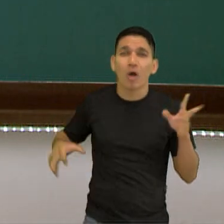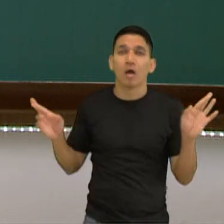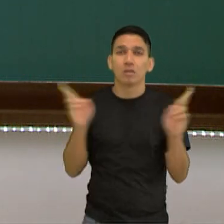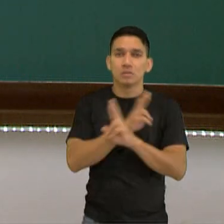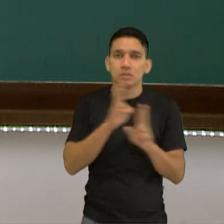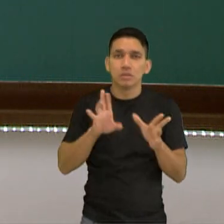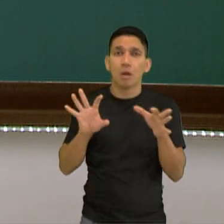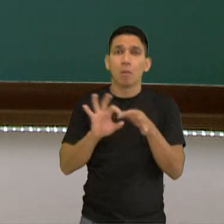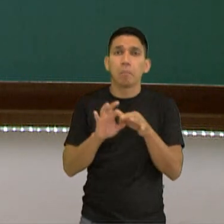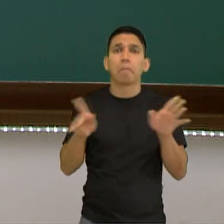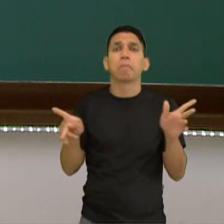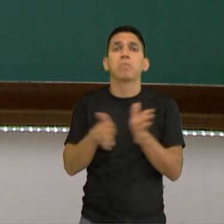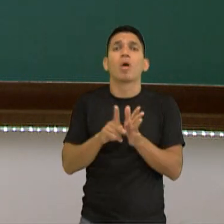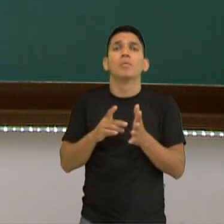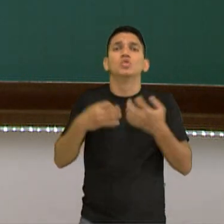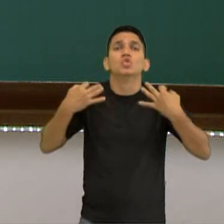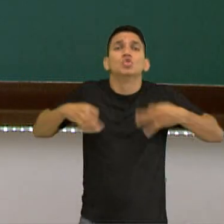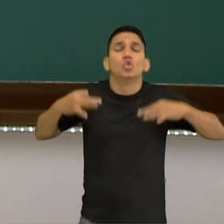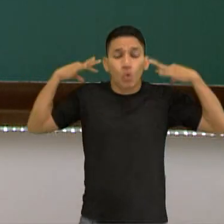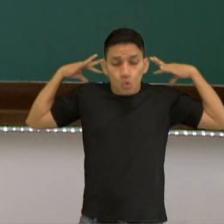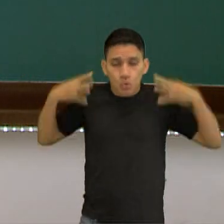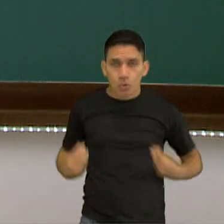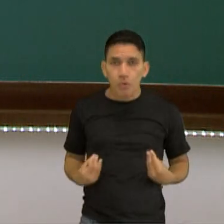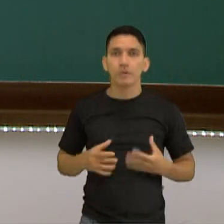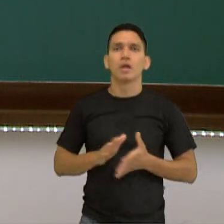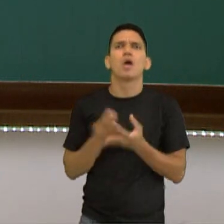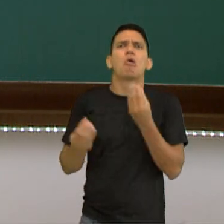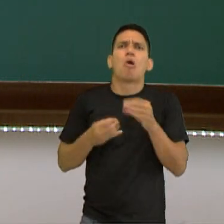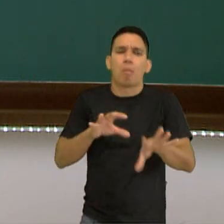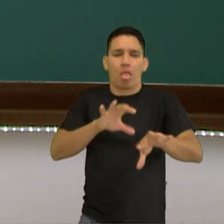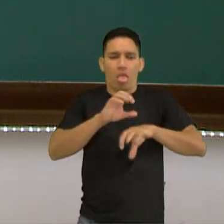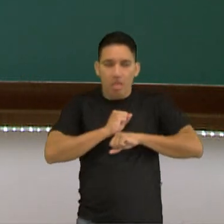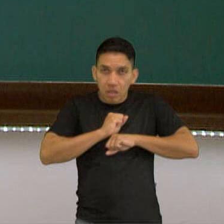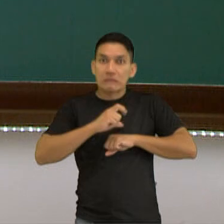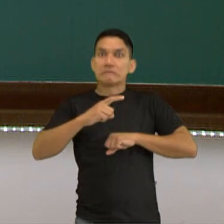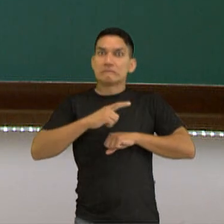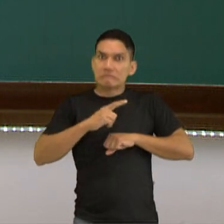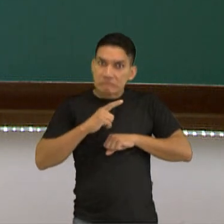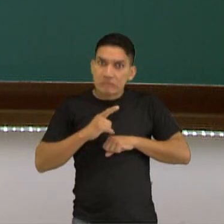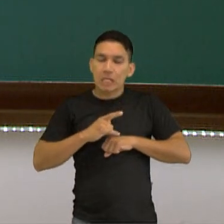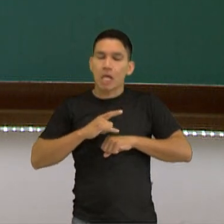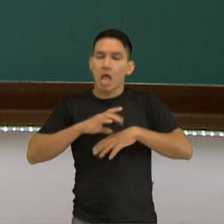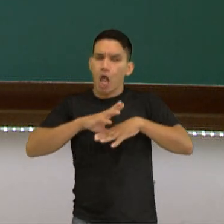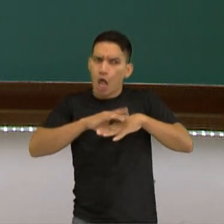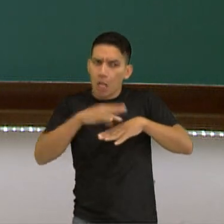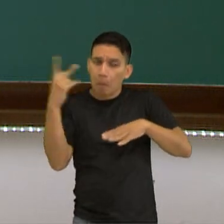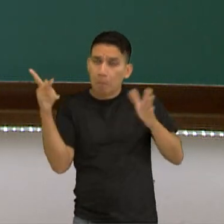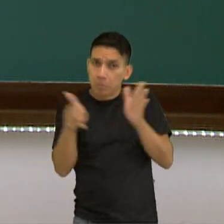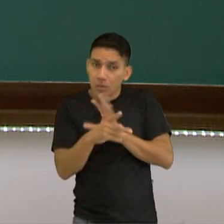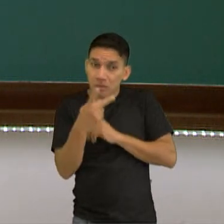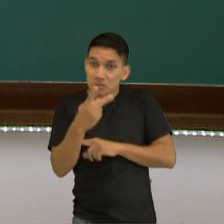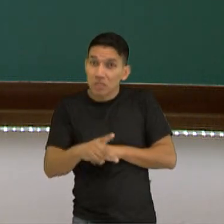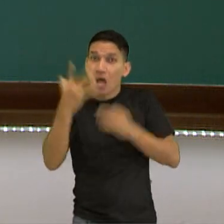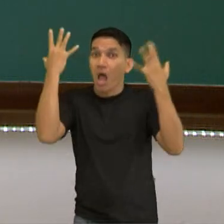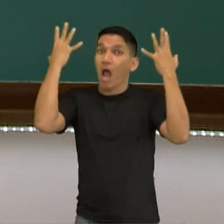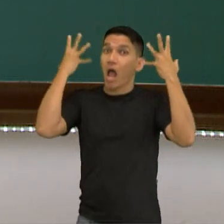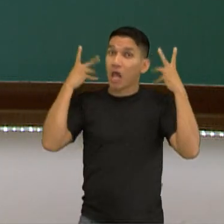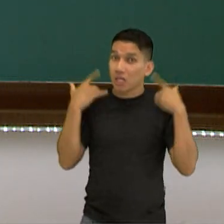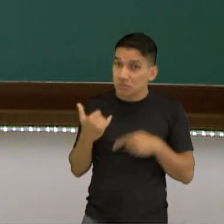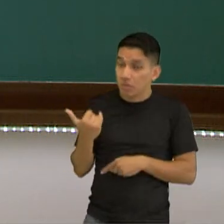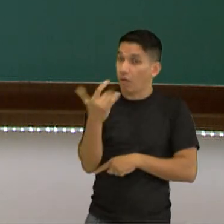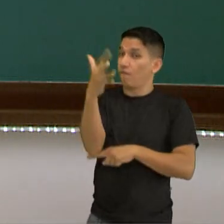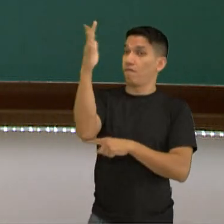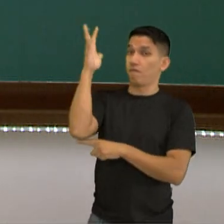posso adquirir, então? Eu tenho um ciclo dessa doença silvestre, com animais silvestres que se encontram